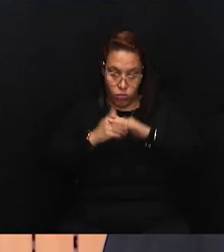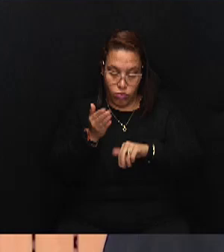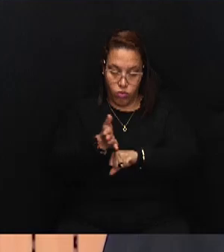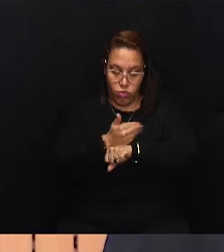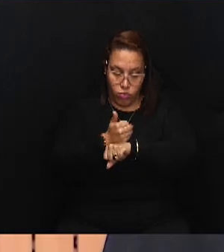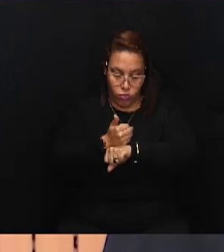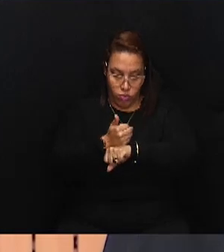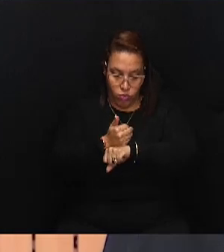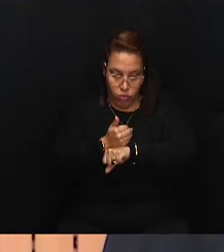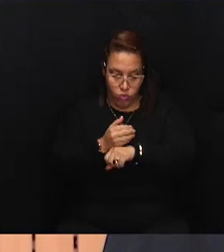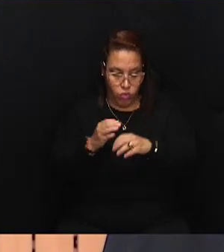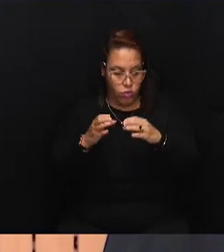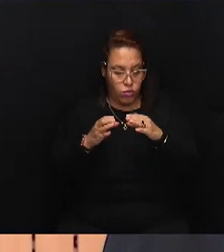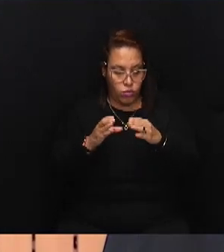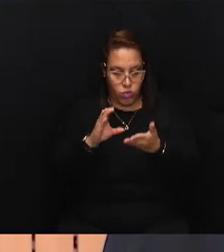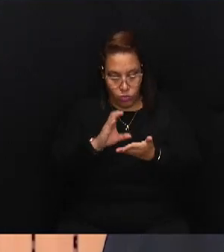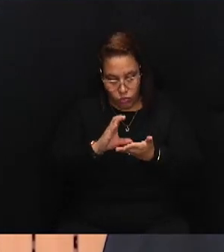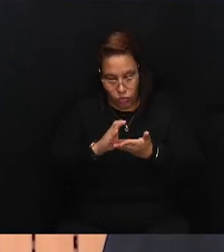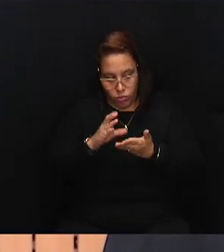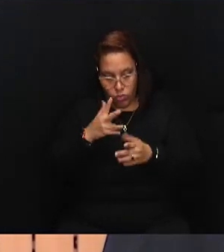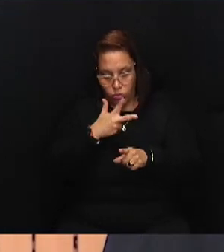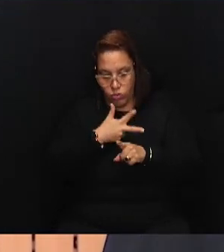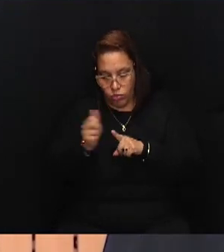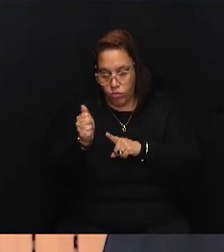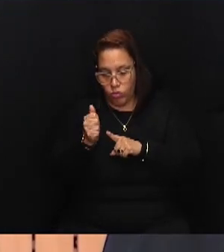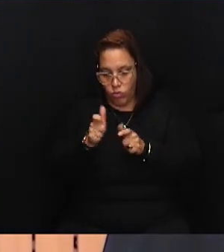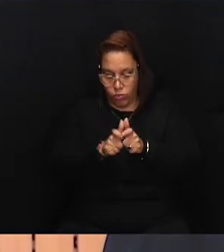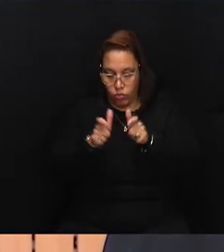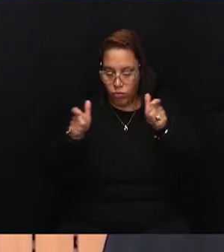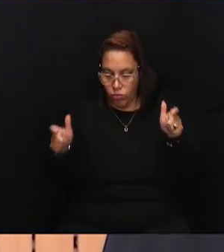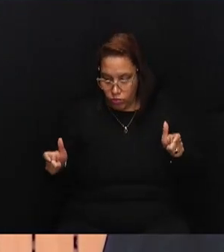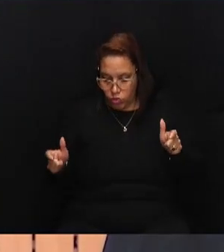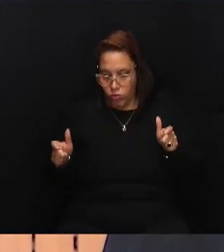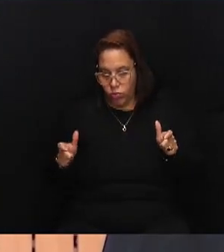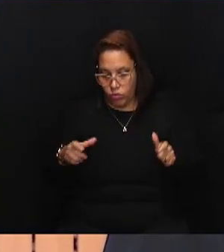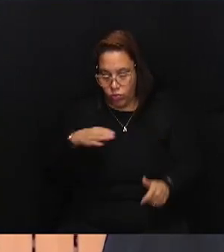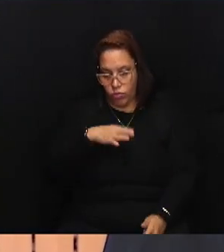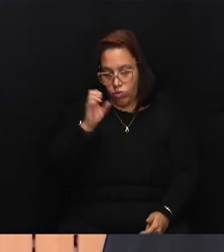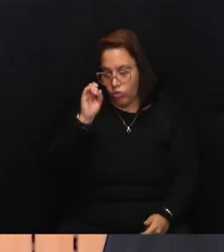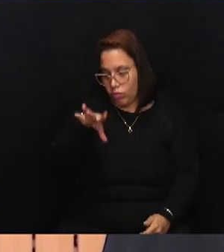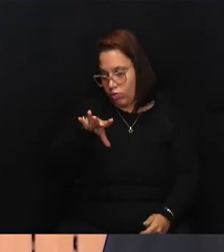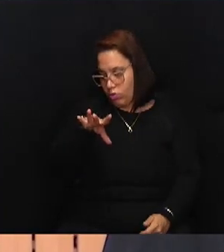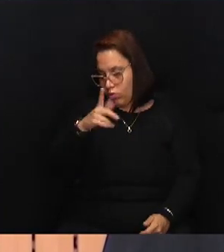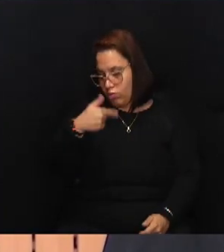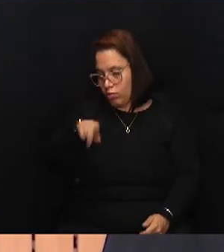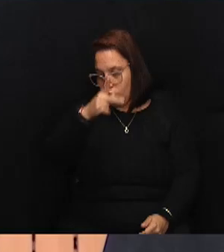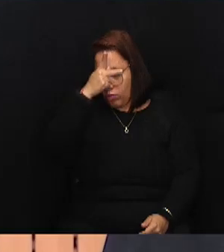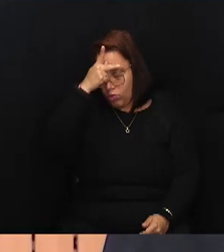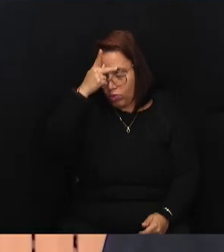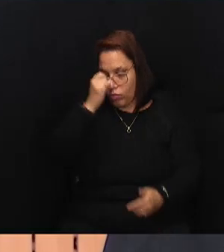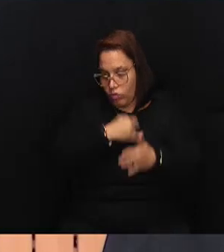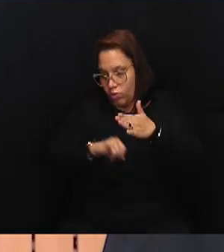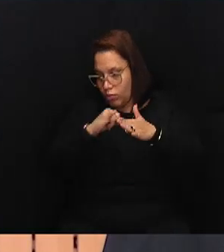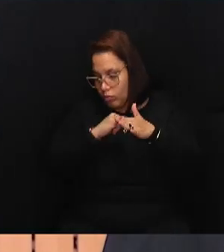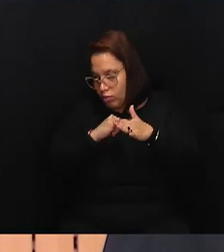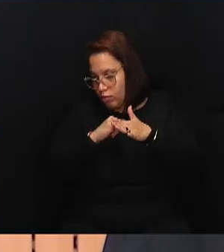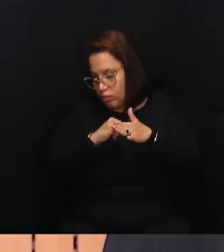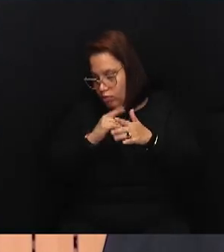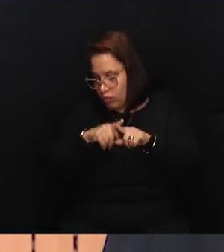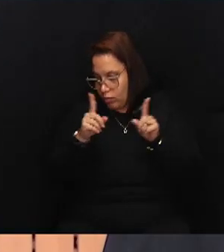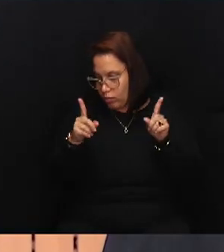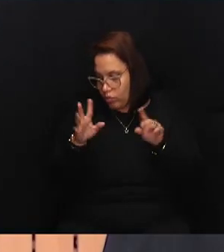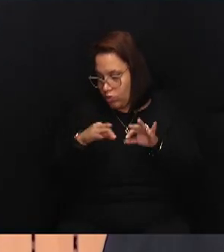Conselho Municipal. Então, foi uma conquista assim, muito ampla para o município, não somente para essas instituições, mas também ali para